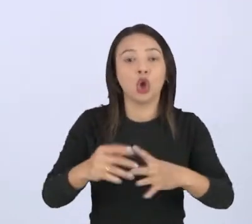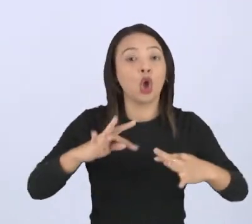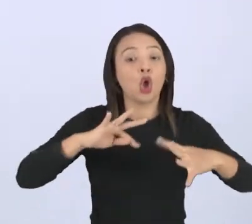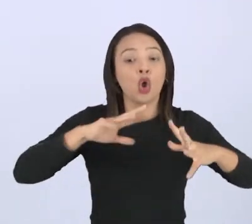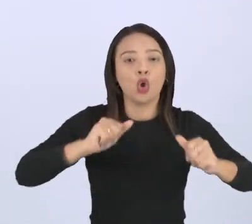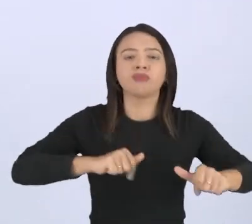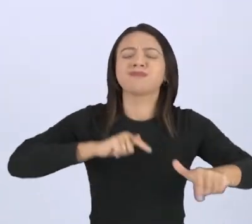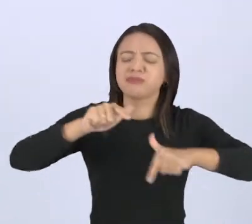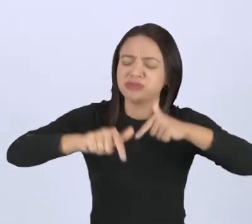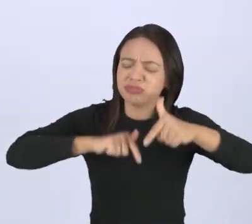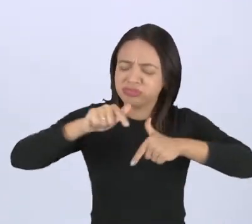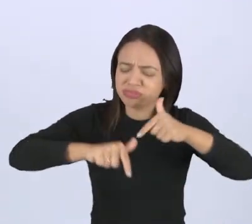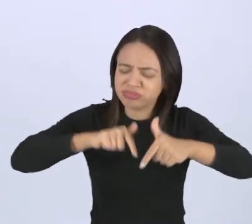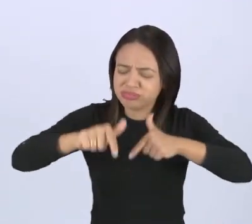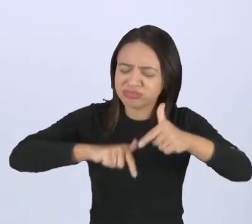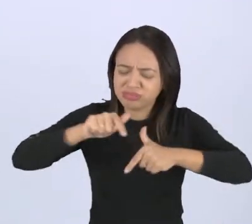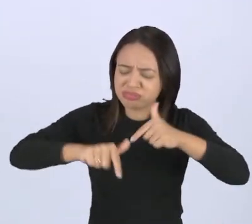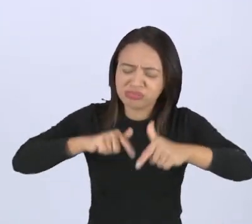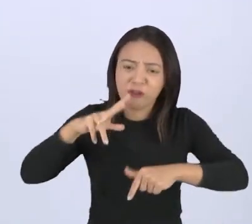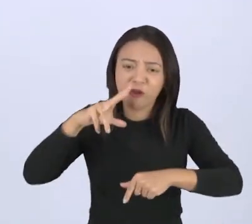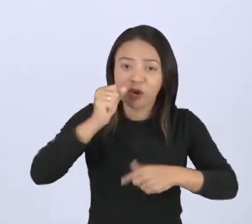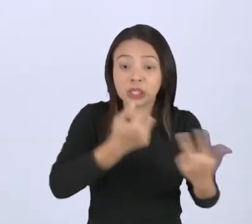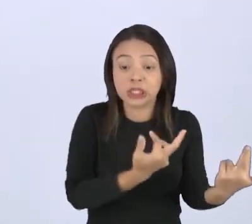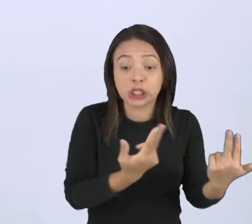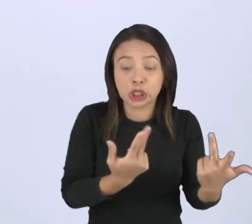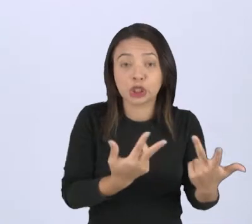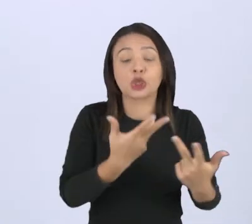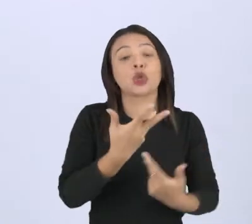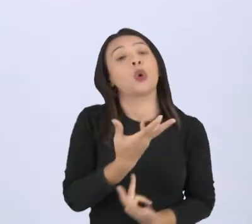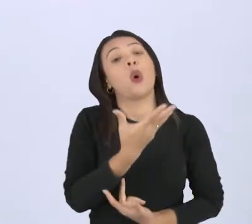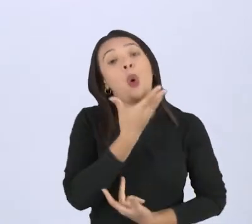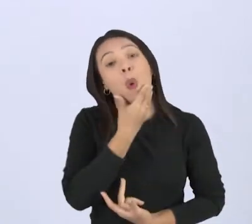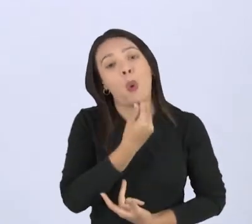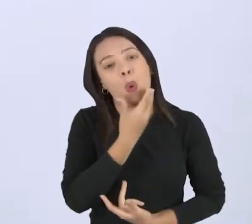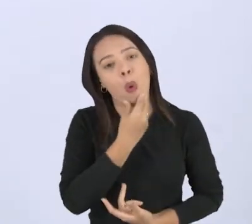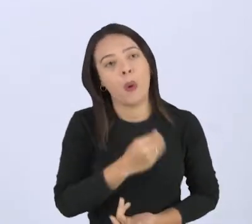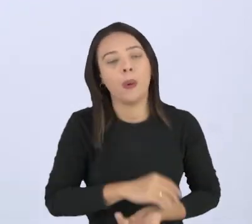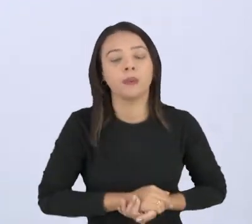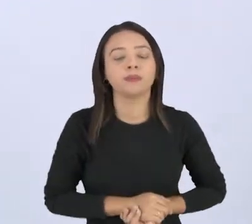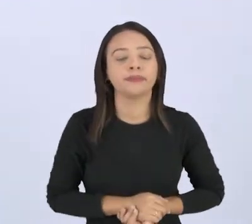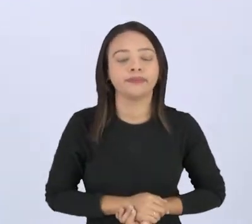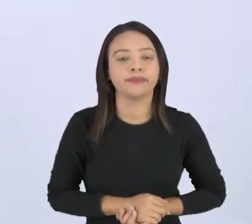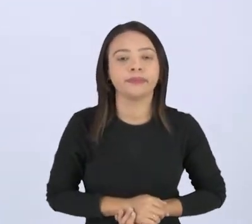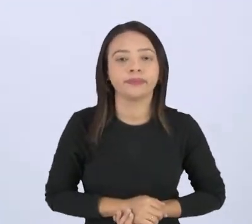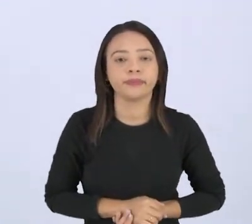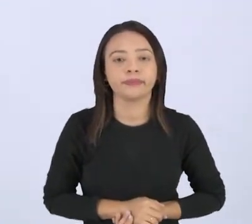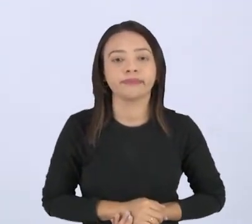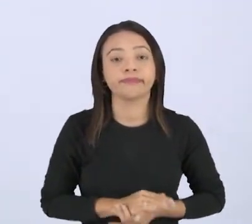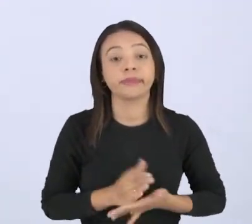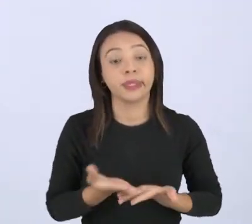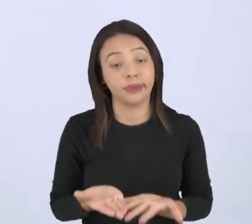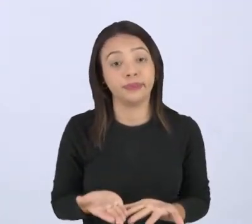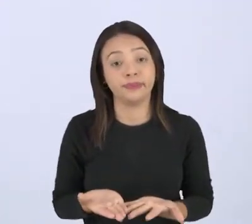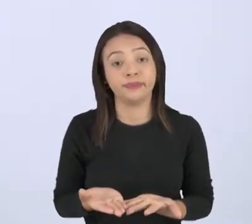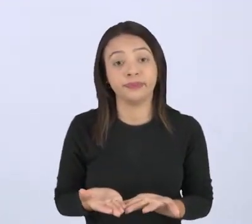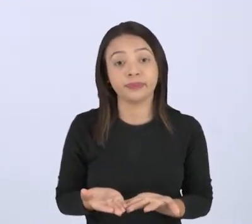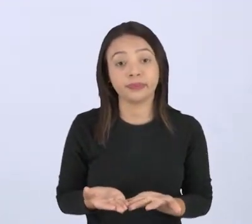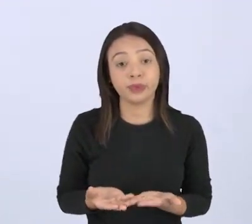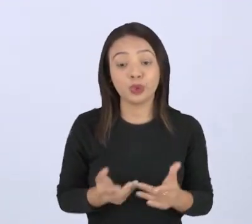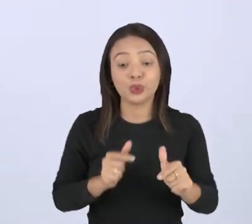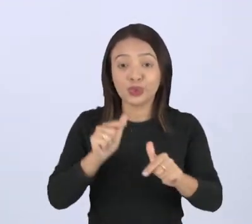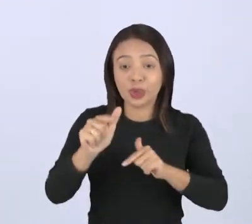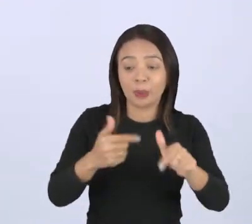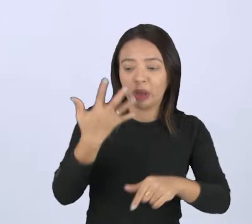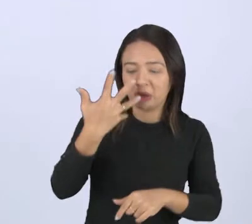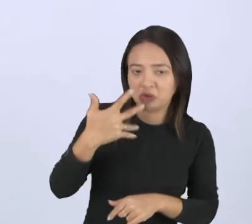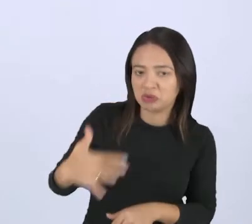trabalhavam praticamente na mesma intensidade que os homens. Então, até esse período aí, a mão de obra infantil não era